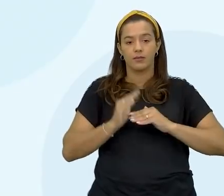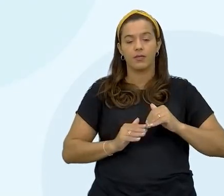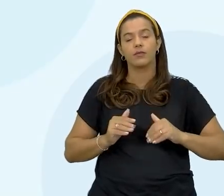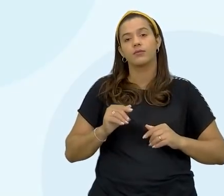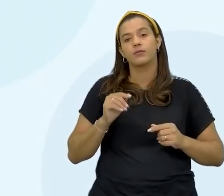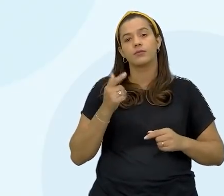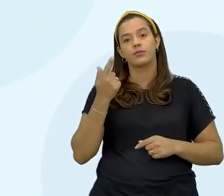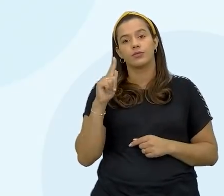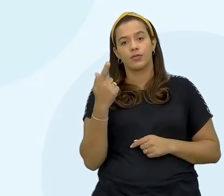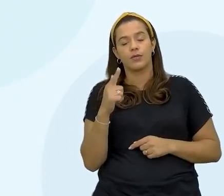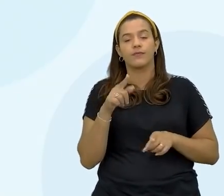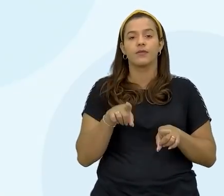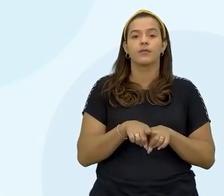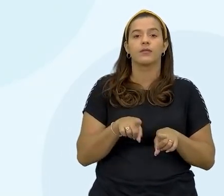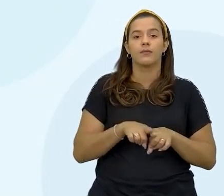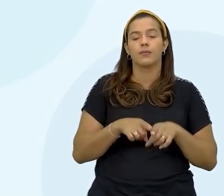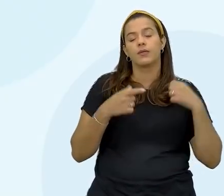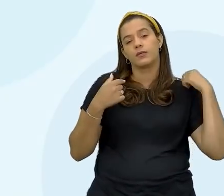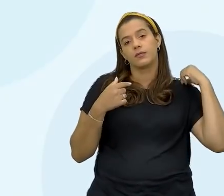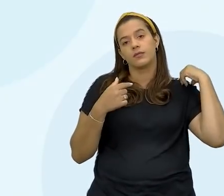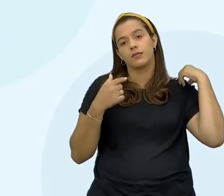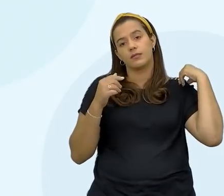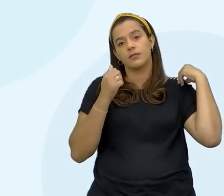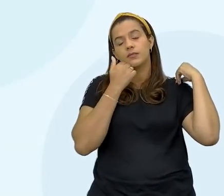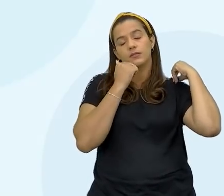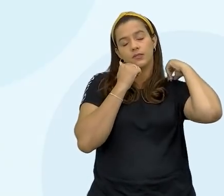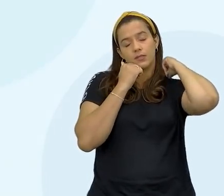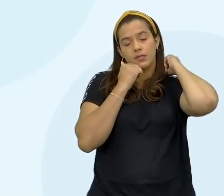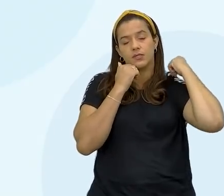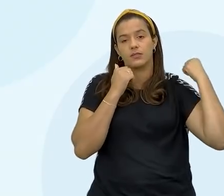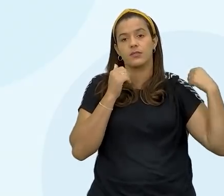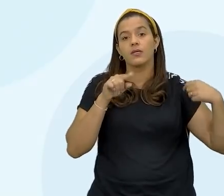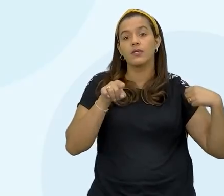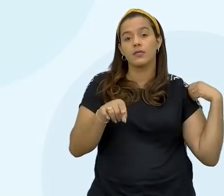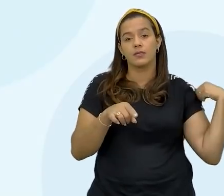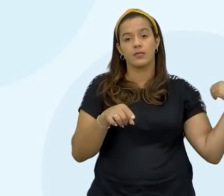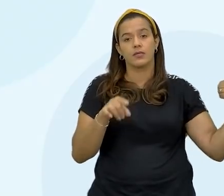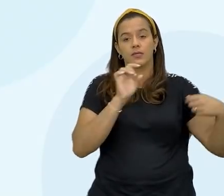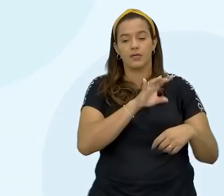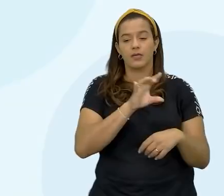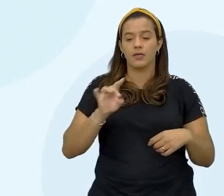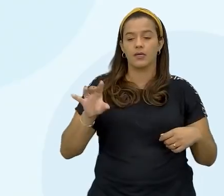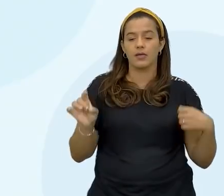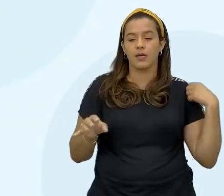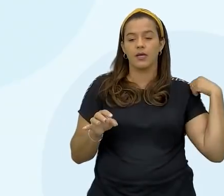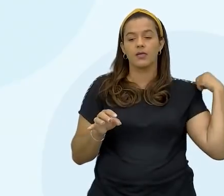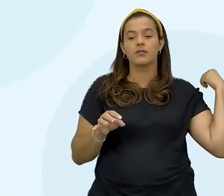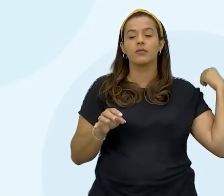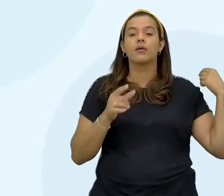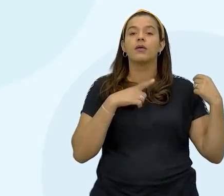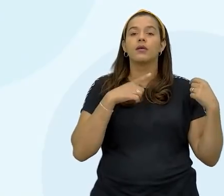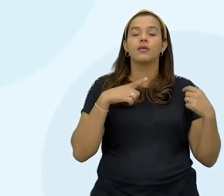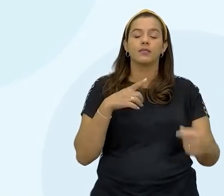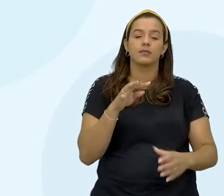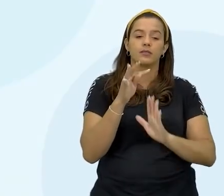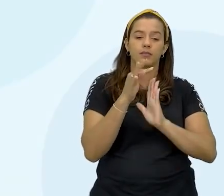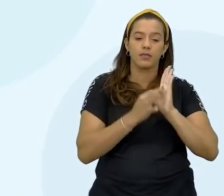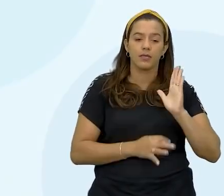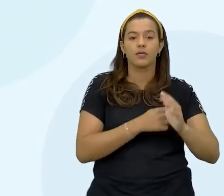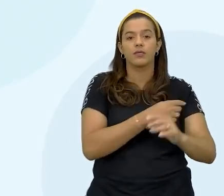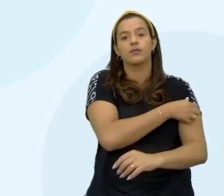tanto com geografia quanto ciências, né? Na verdade, esses textos aí das consequências, né, do cenário